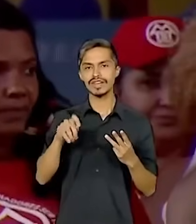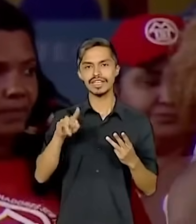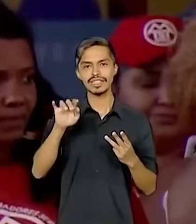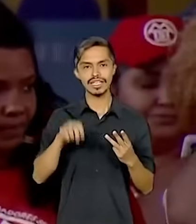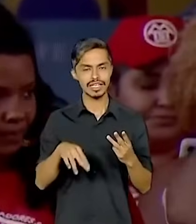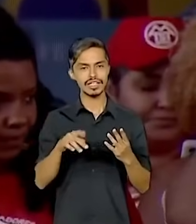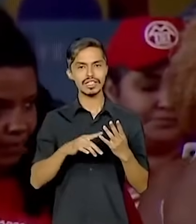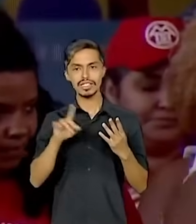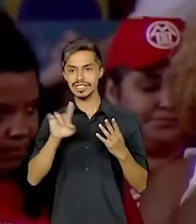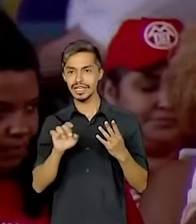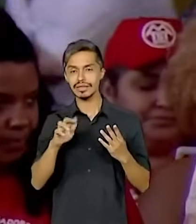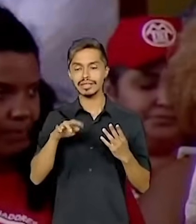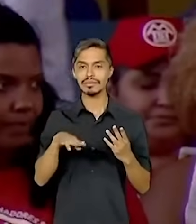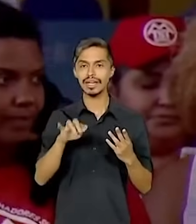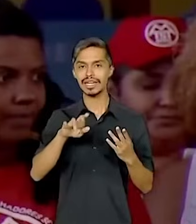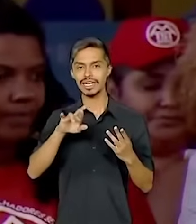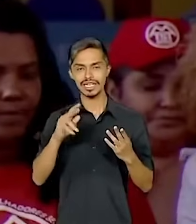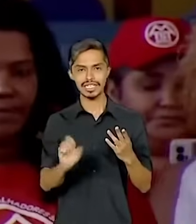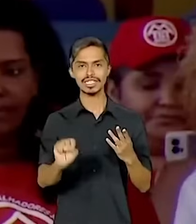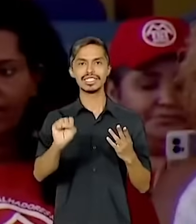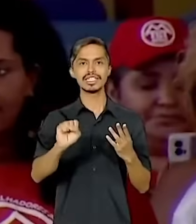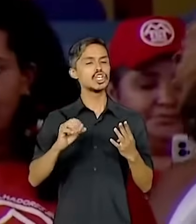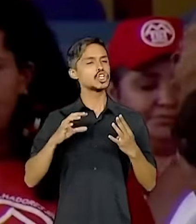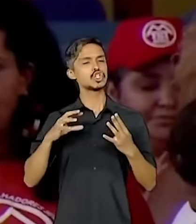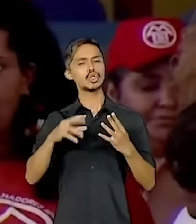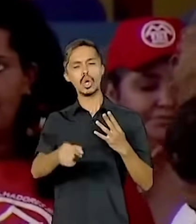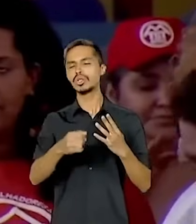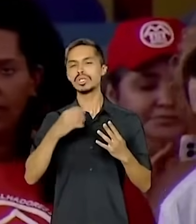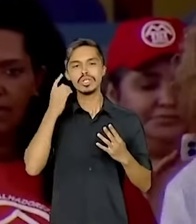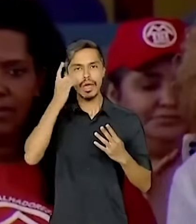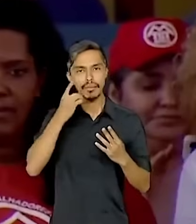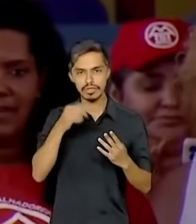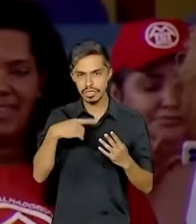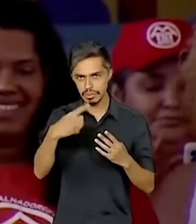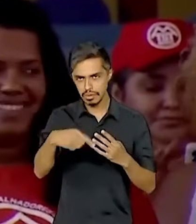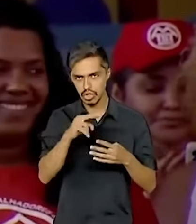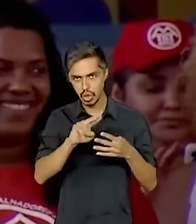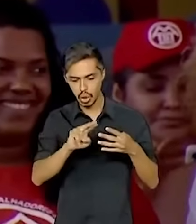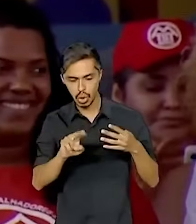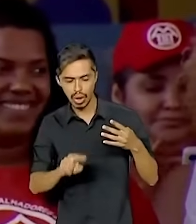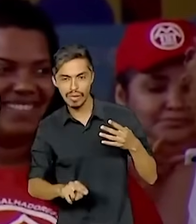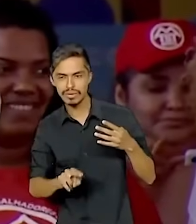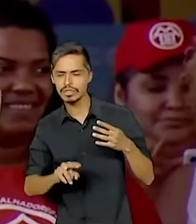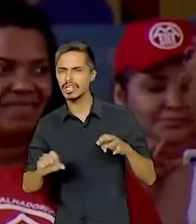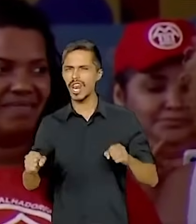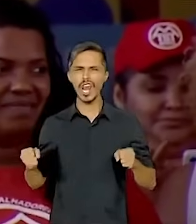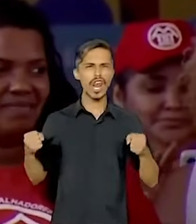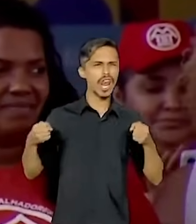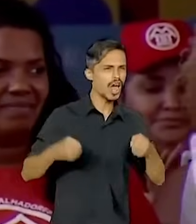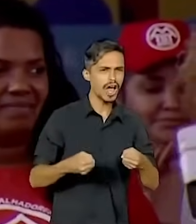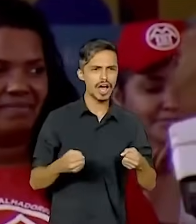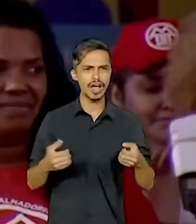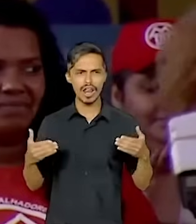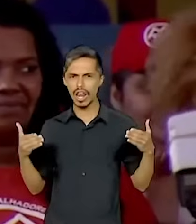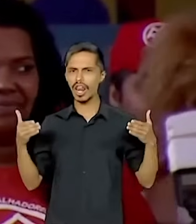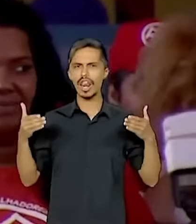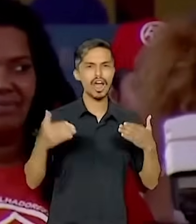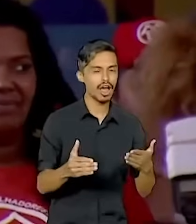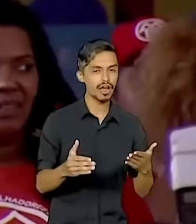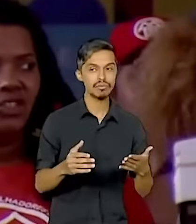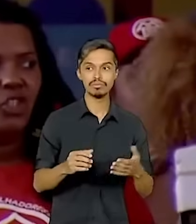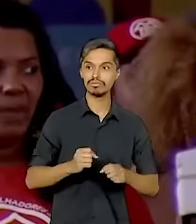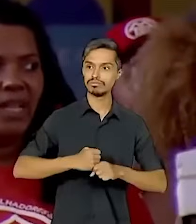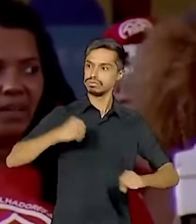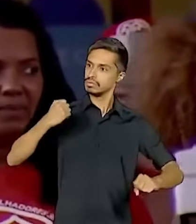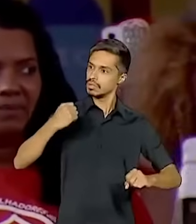Zé Guimarães e de todos os deputados, que depois eu vou citar os nomes aqui, foi tão grande que a gente, pela